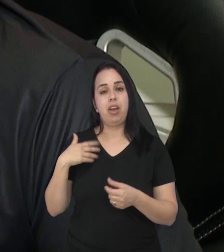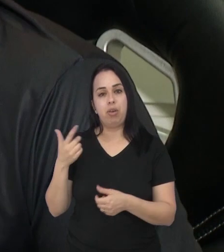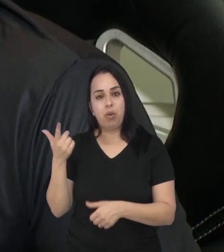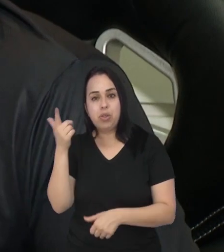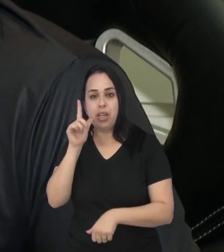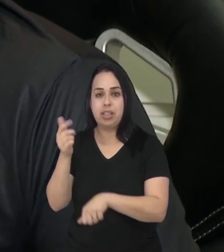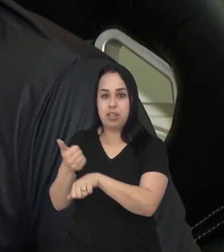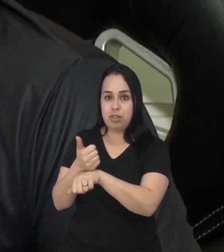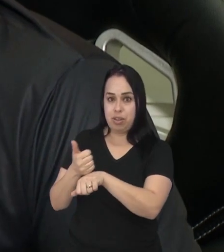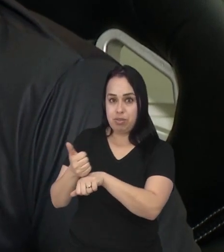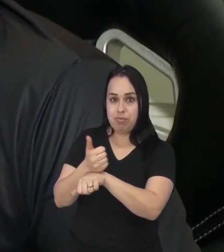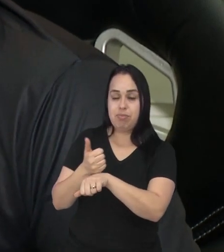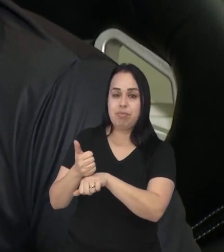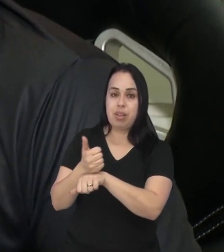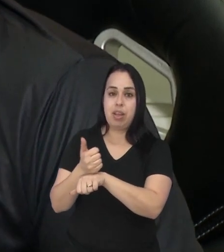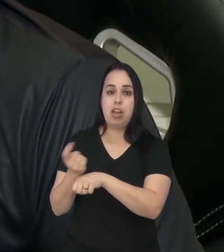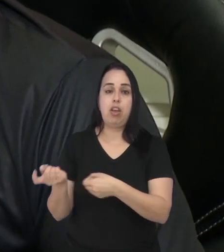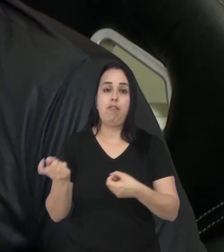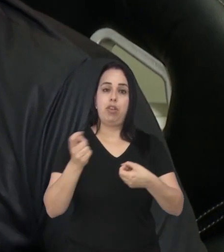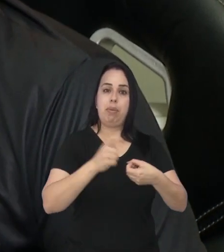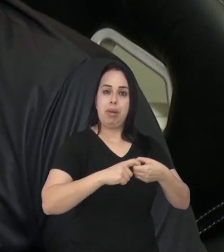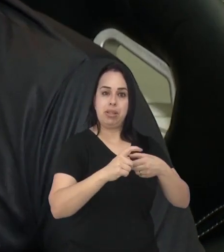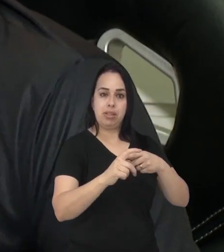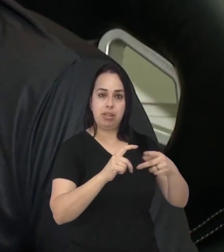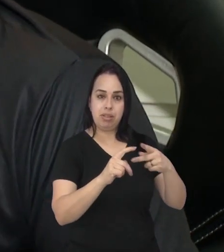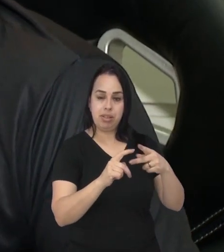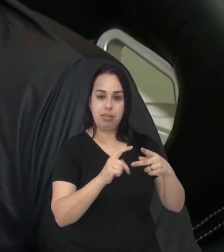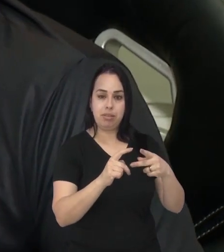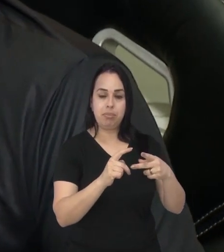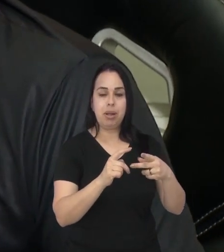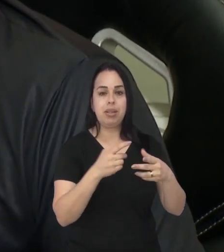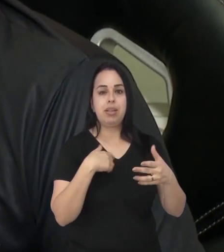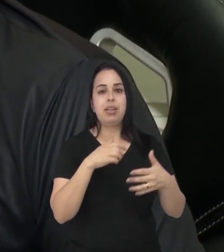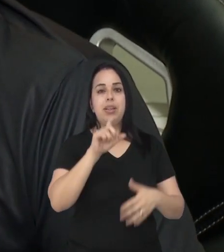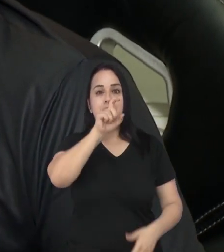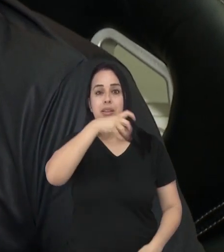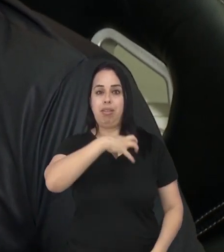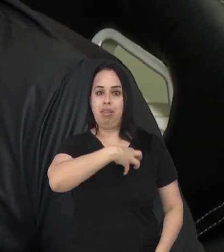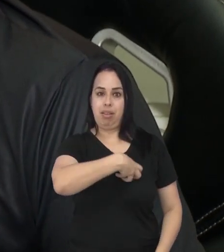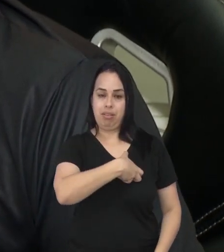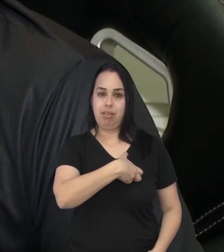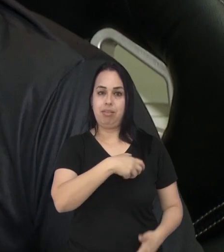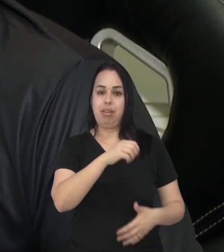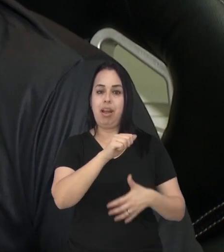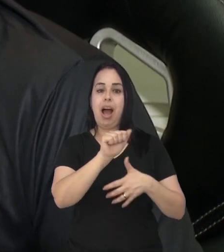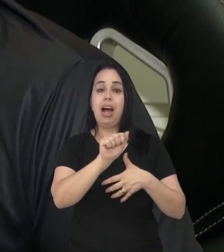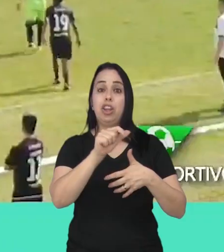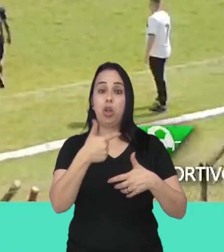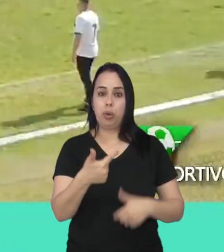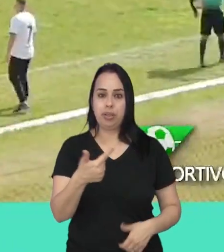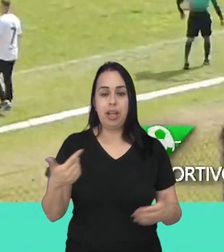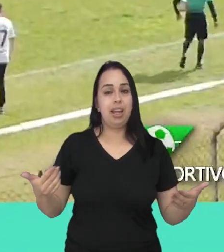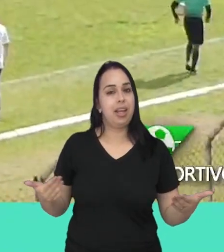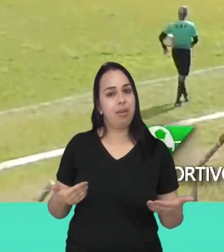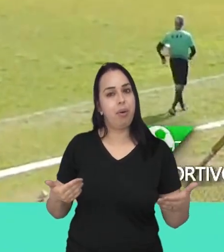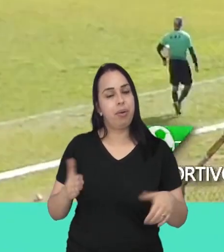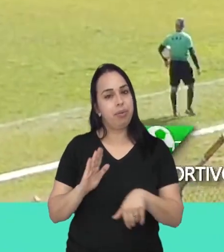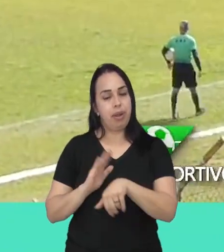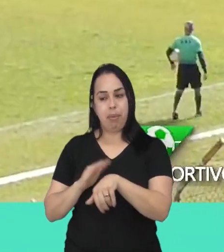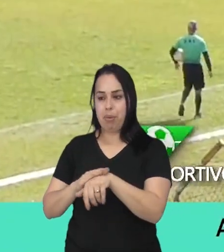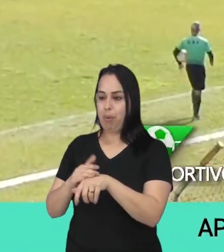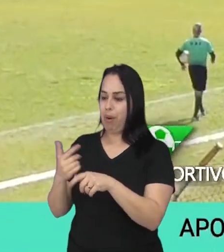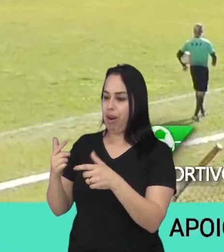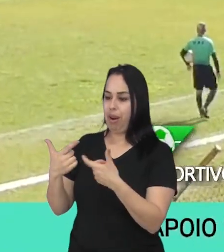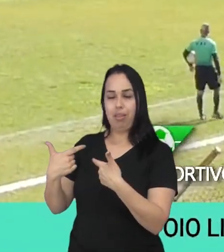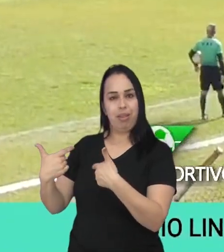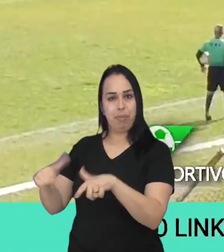me profissionalizei no São Caetano e voltei para São José para jogar a Série A2 pelo São José Esporte Clube. Hoje, nas horas vagas,